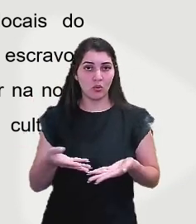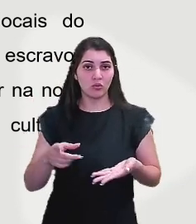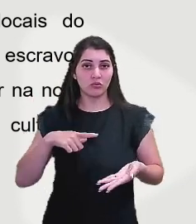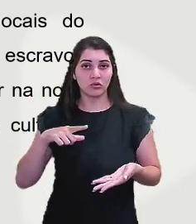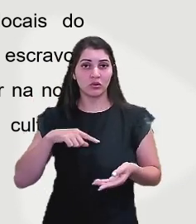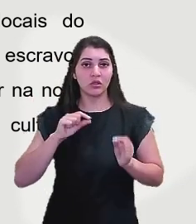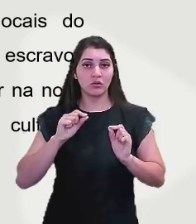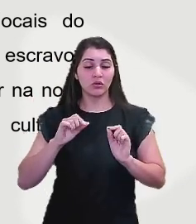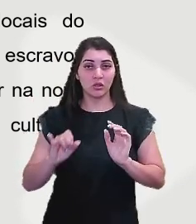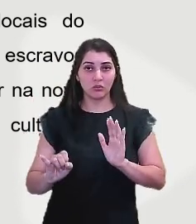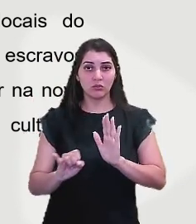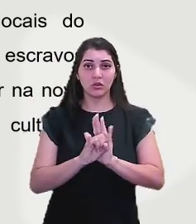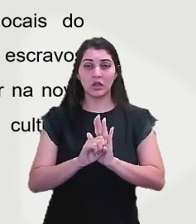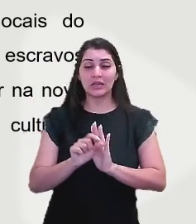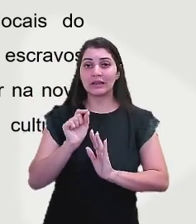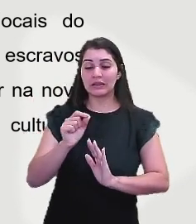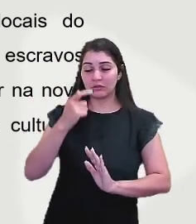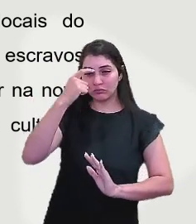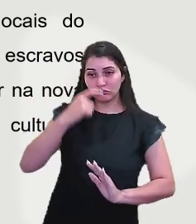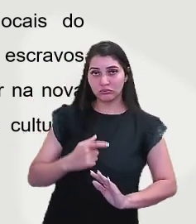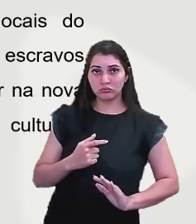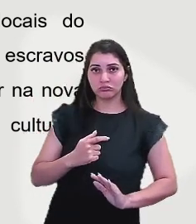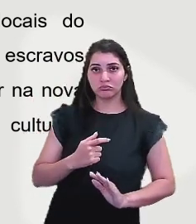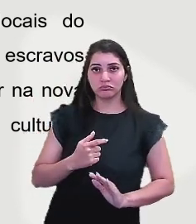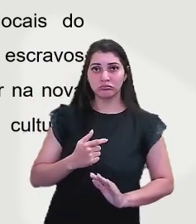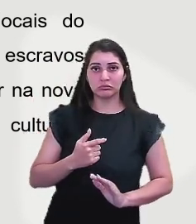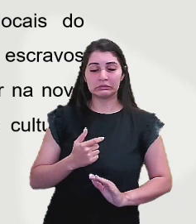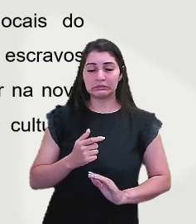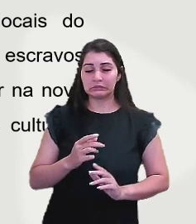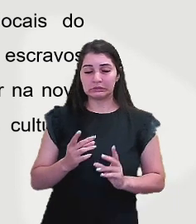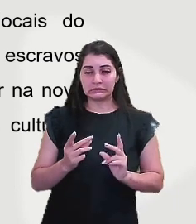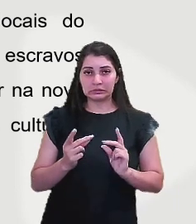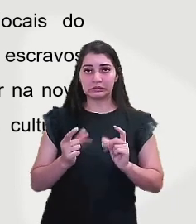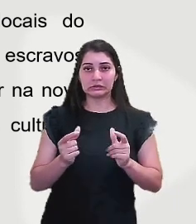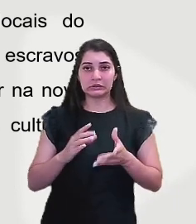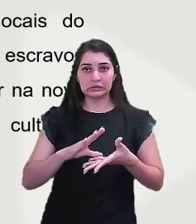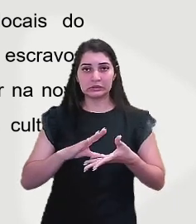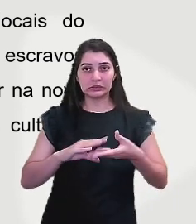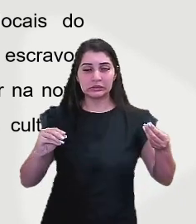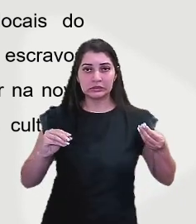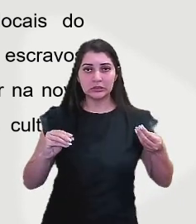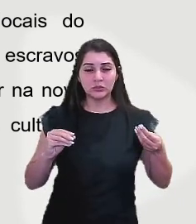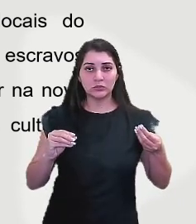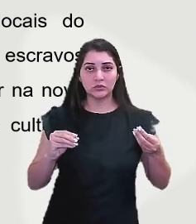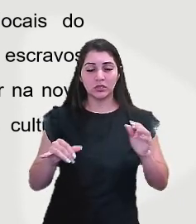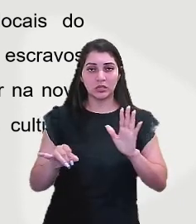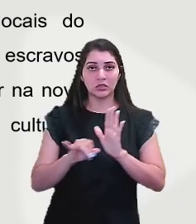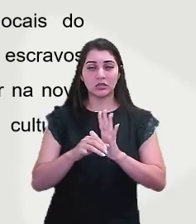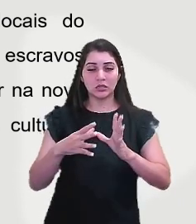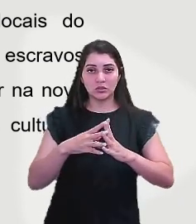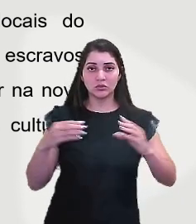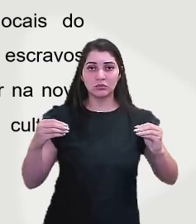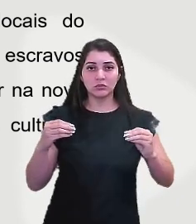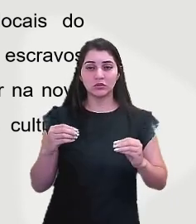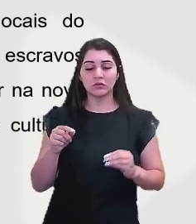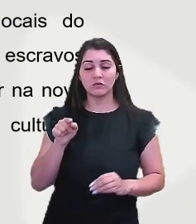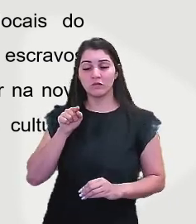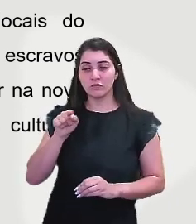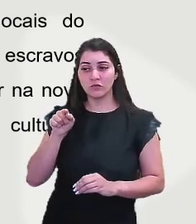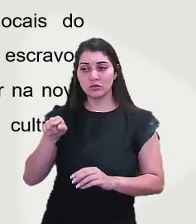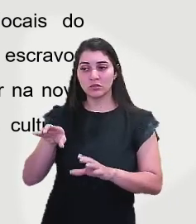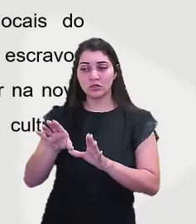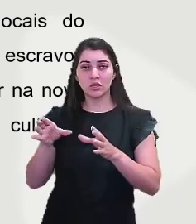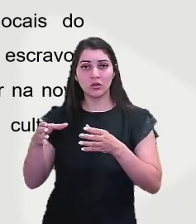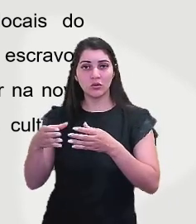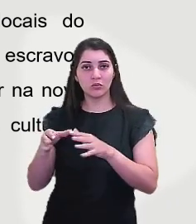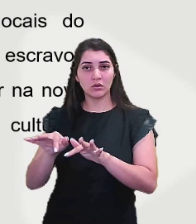uma identidade de quem eu sou. E de um segundo para outro, essa identidade ser quebrada. Você, na sua comunidade, na